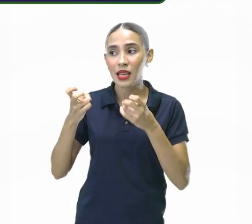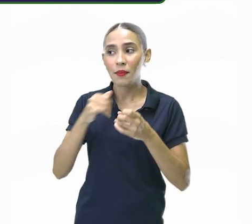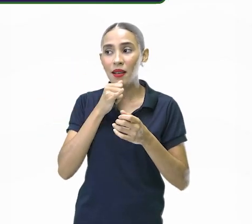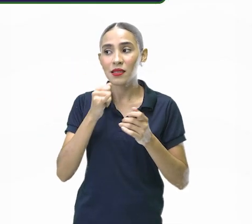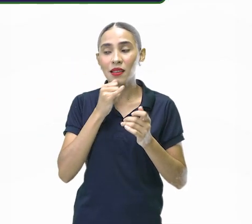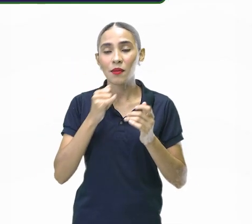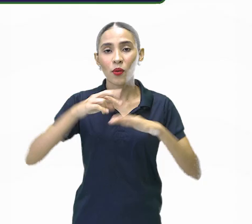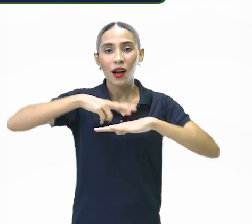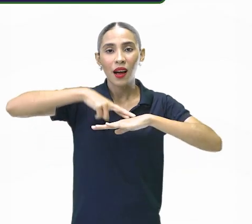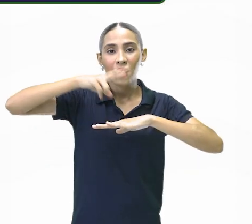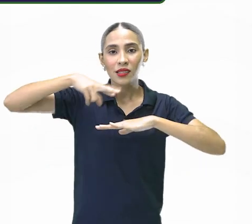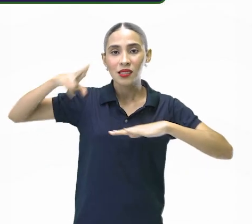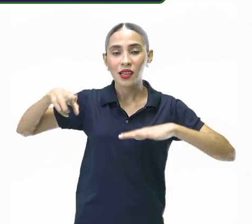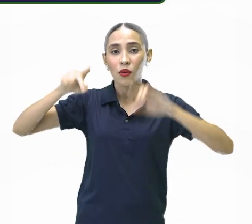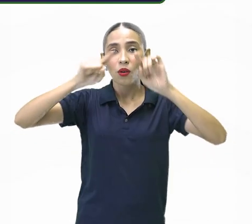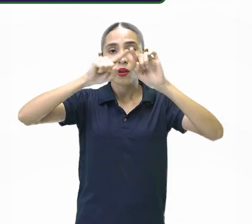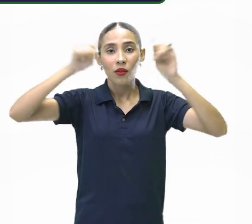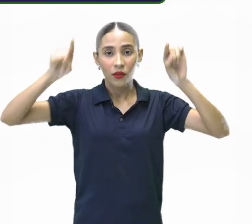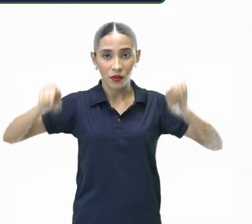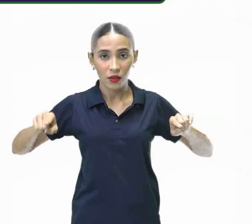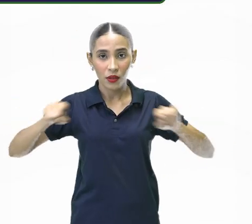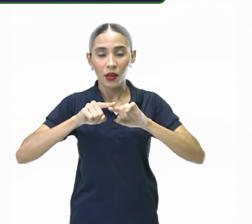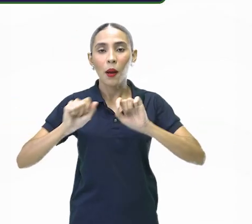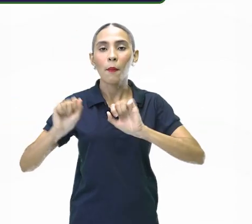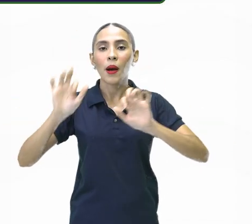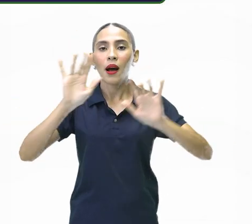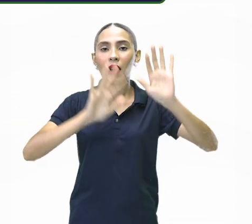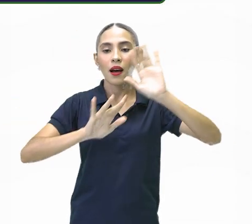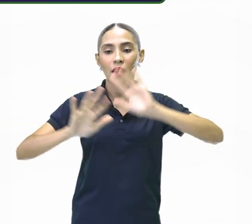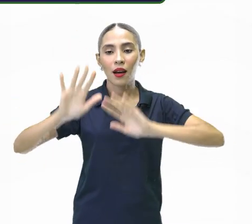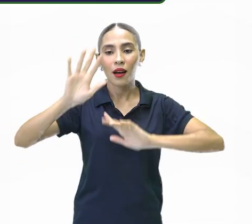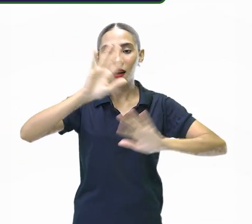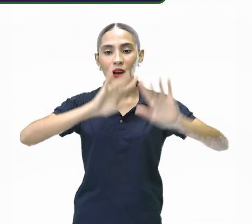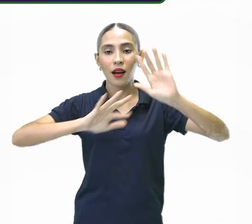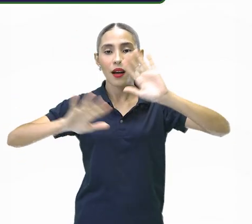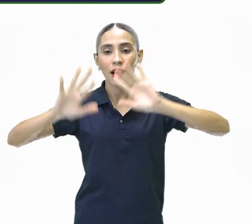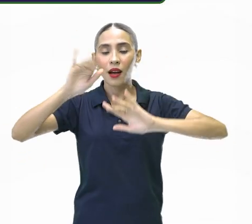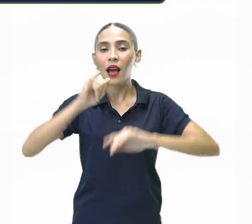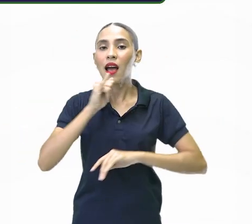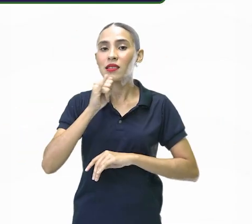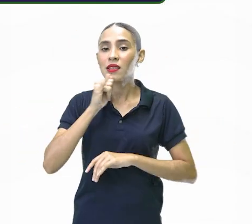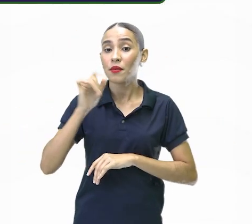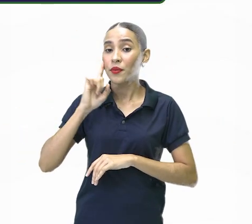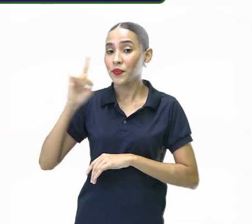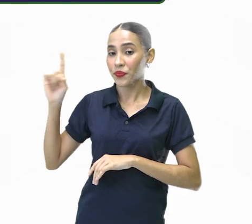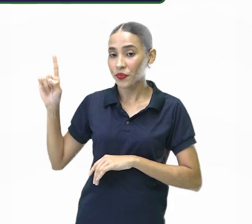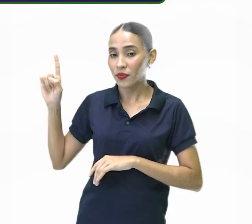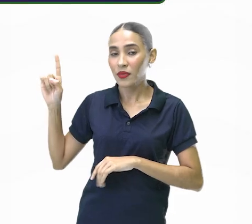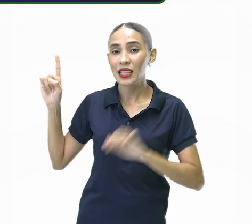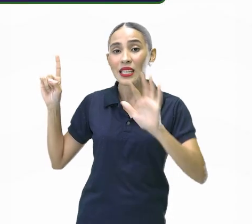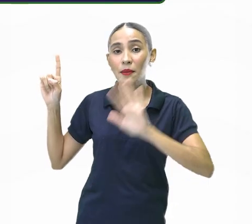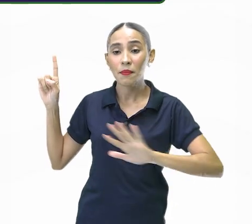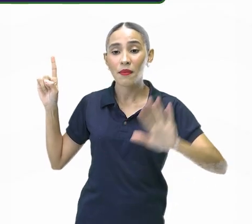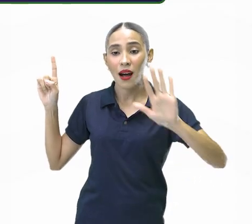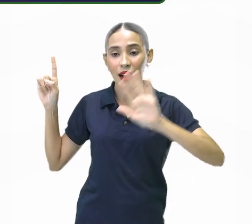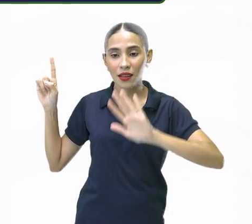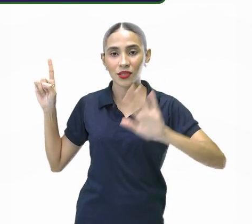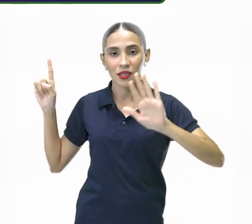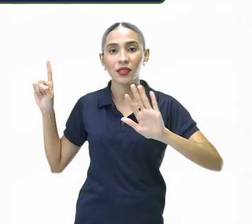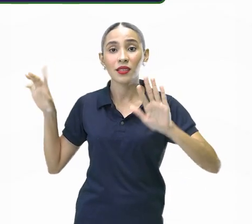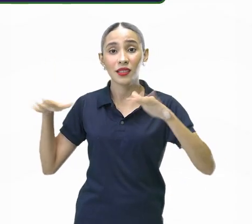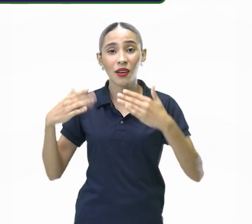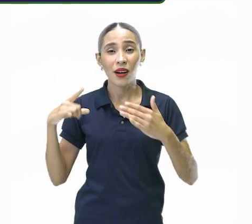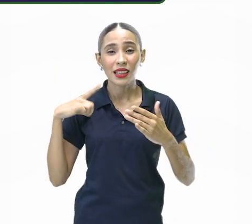até atingir o equilíbrio térmico. Desta forma, toda a radiação incidente